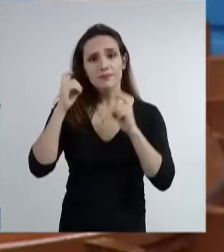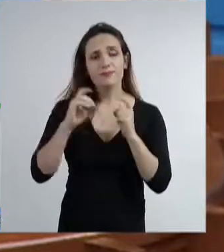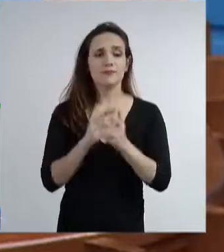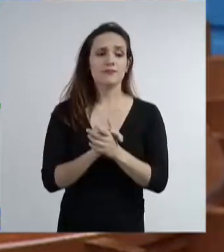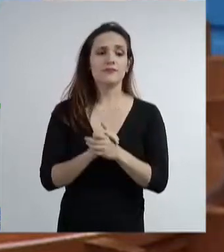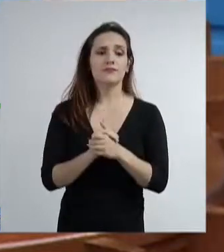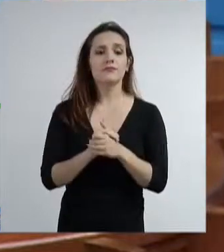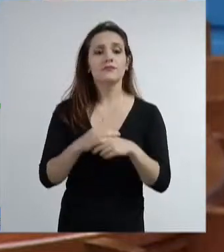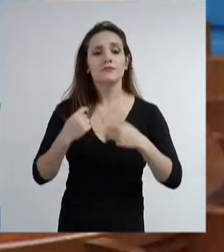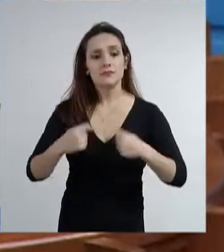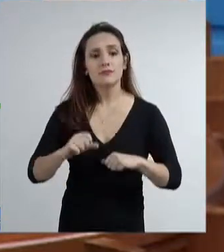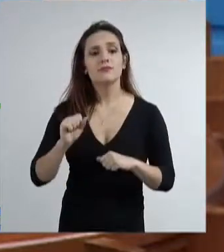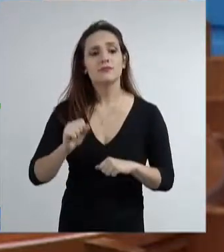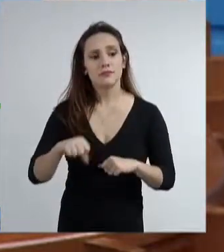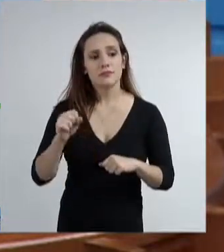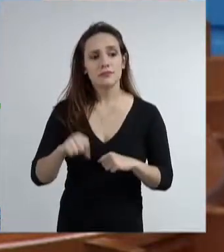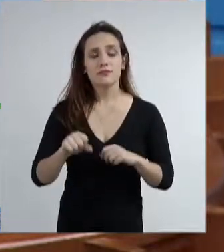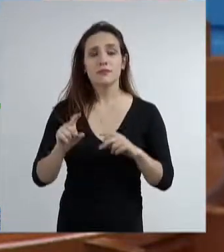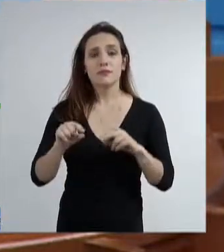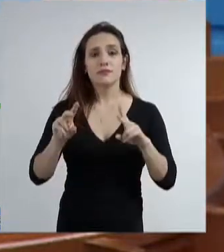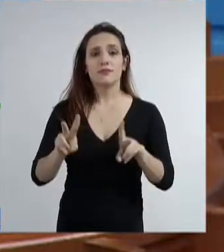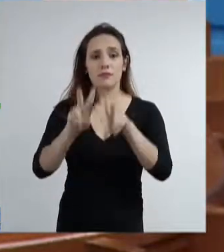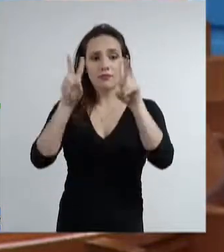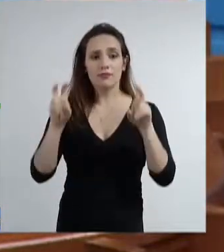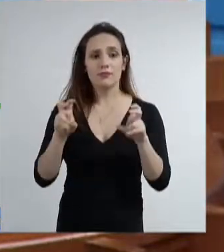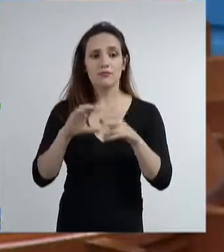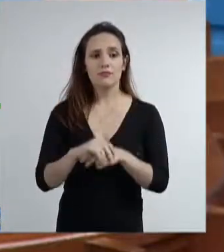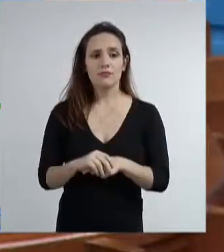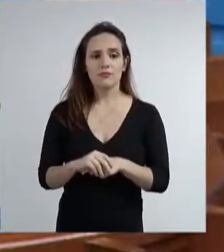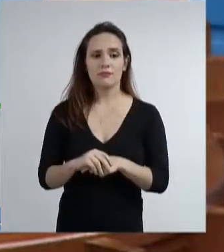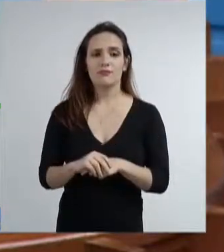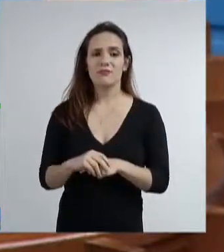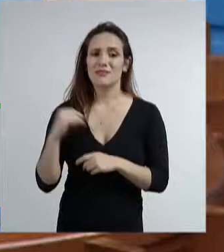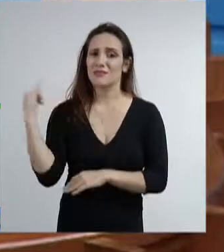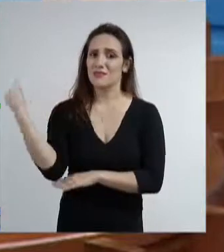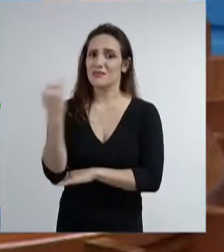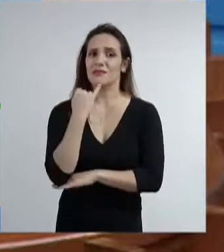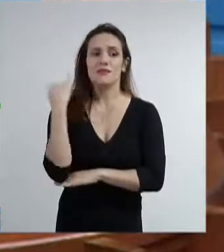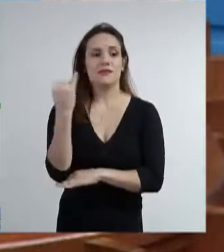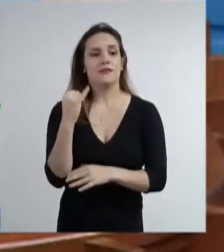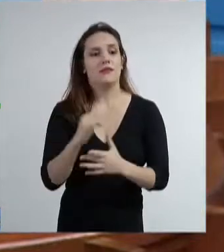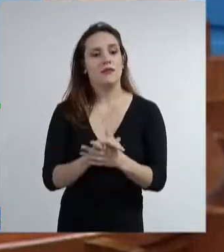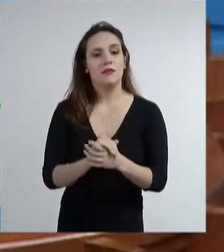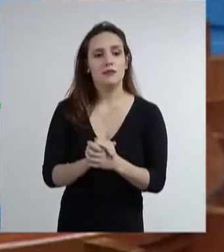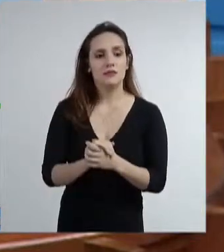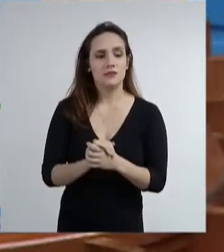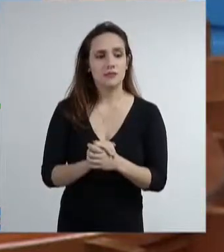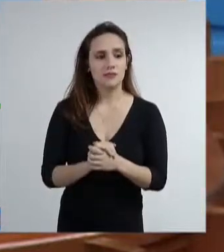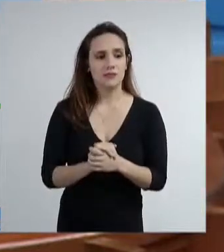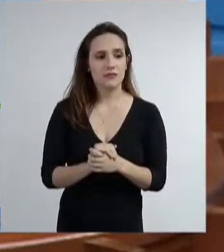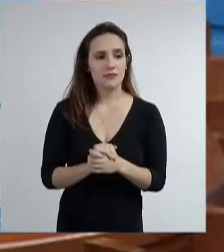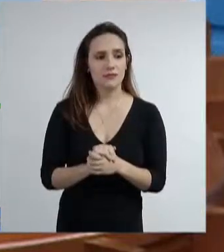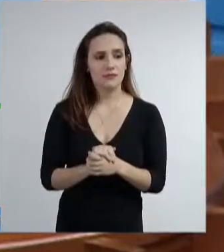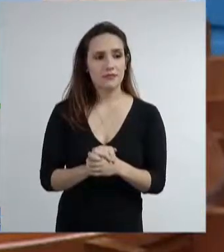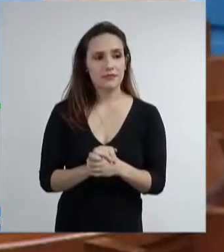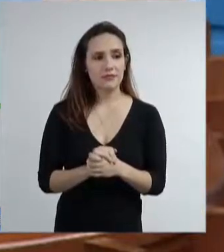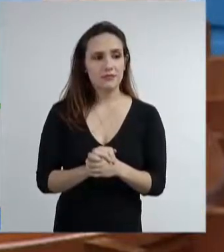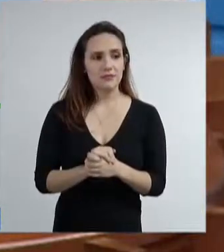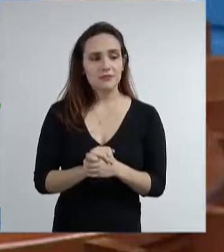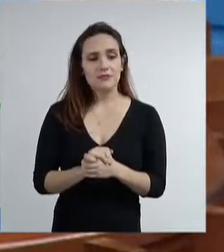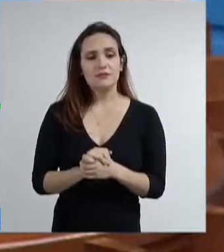que continuar em cima de um tema que é altamente relevante, até que aqueles